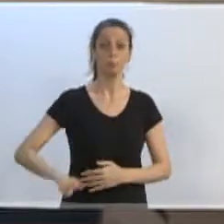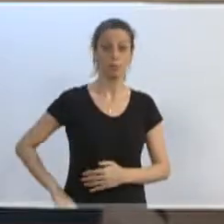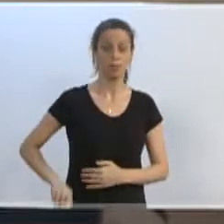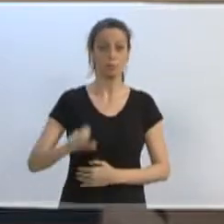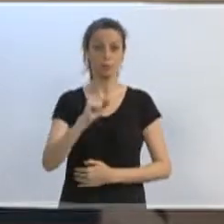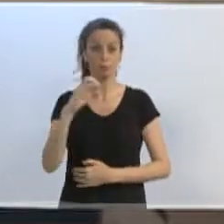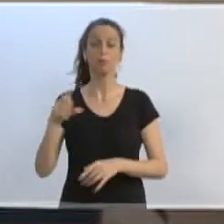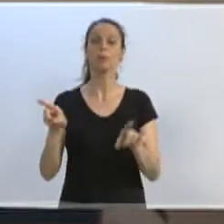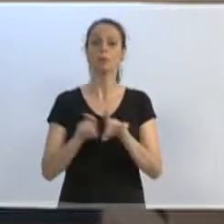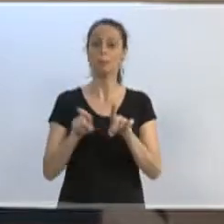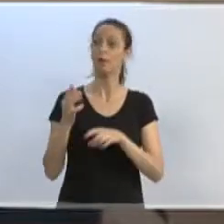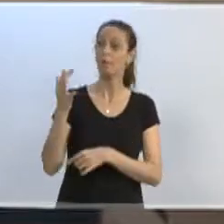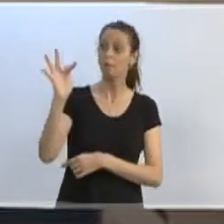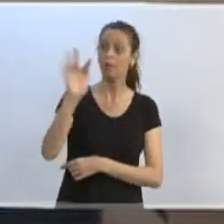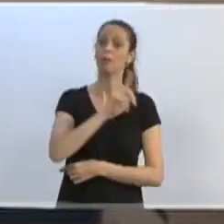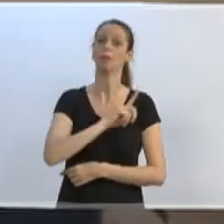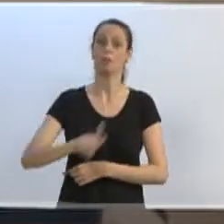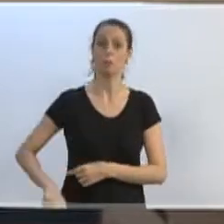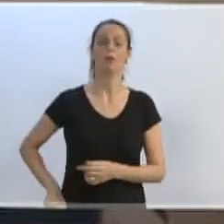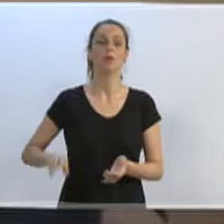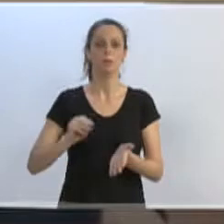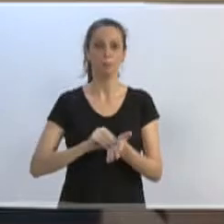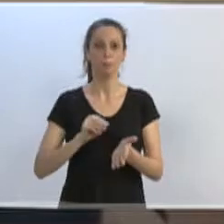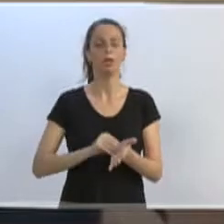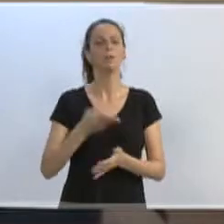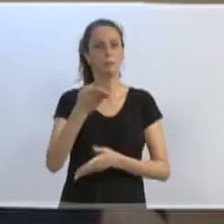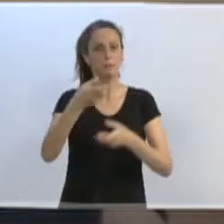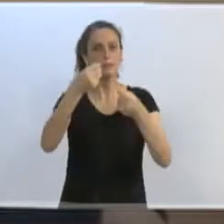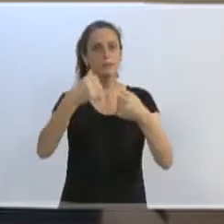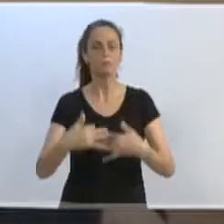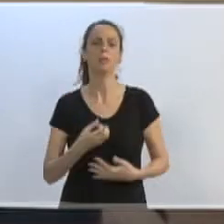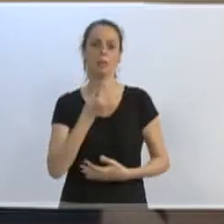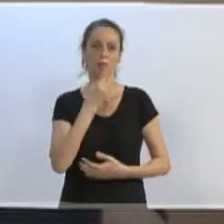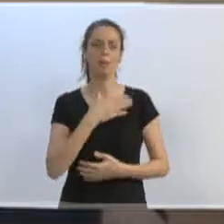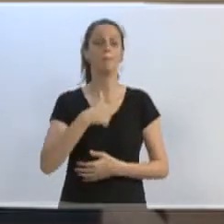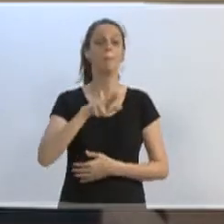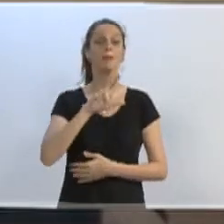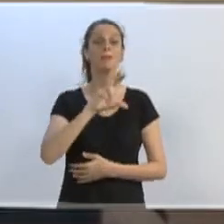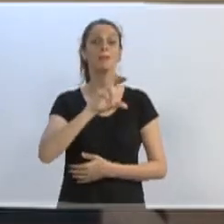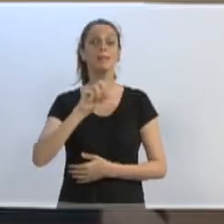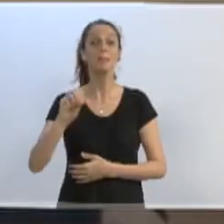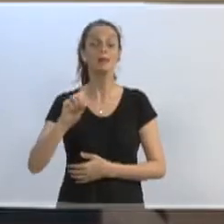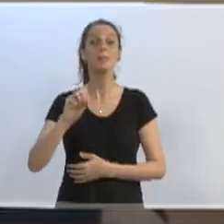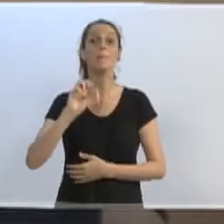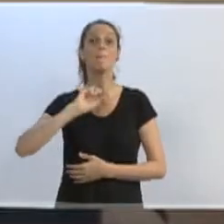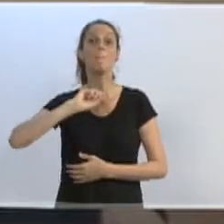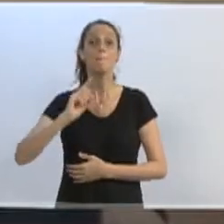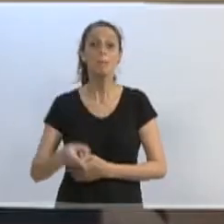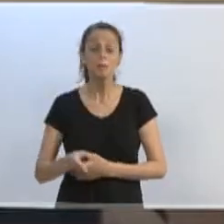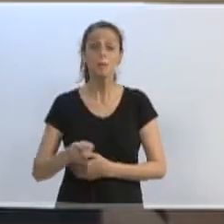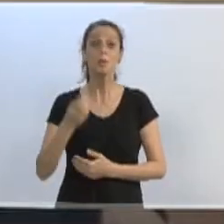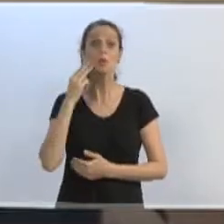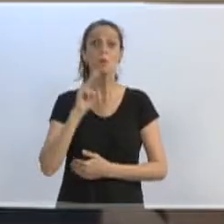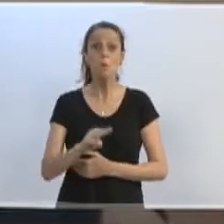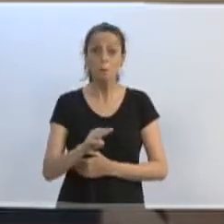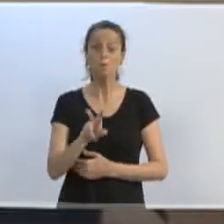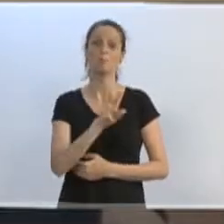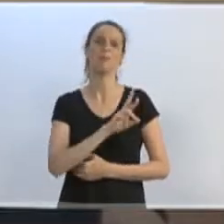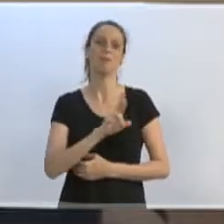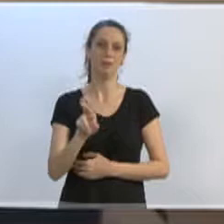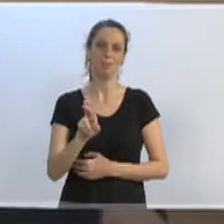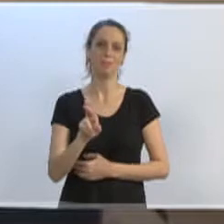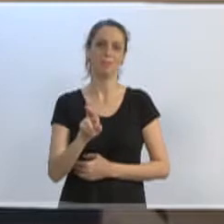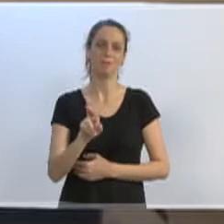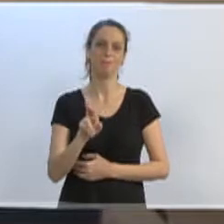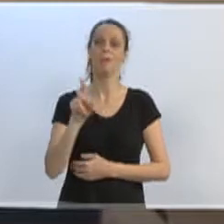governo federal em nossa cidade vossa excelência enfatiza muito bem que são mais de 500 milhões de reais de dívida do governo do